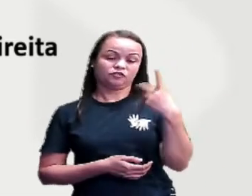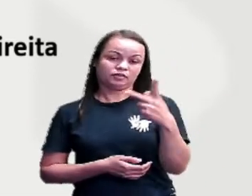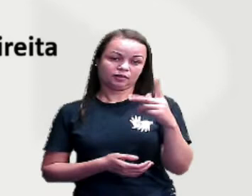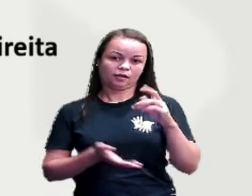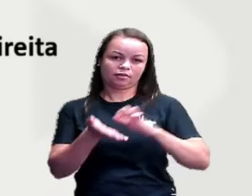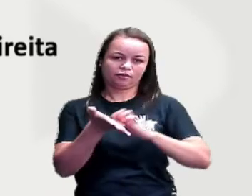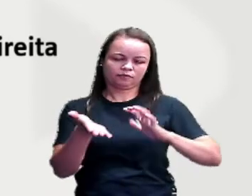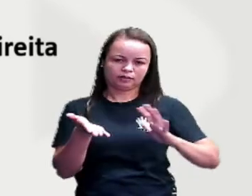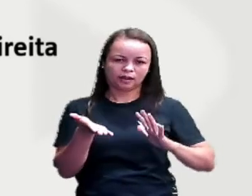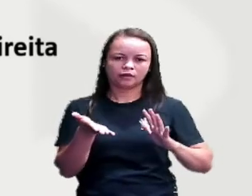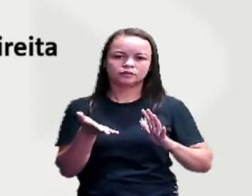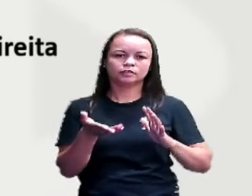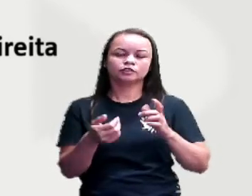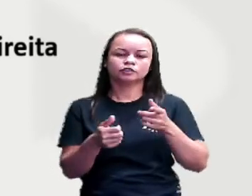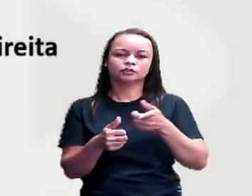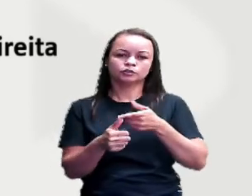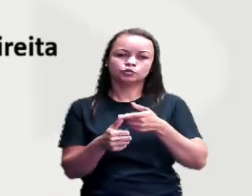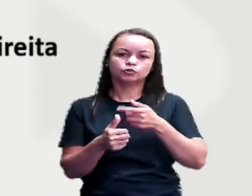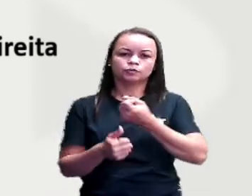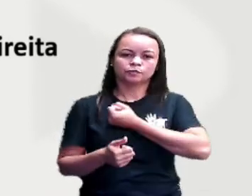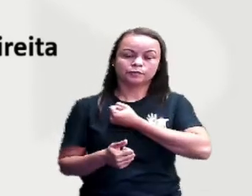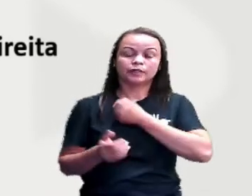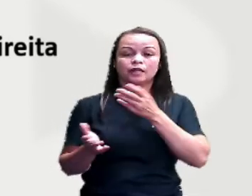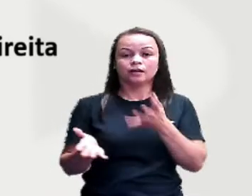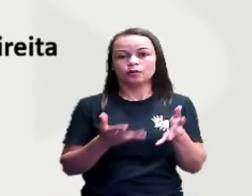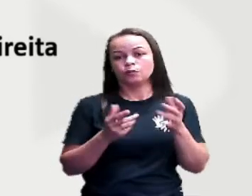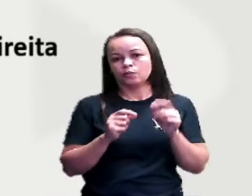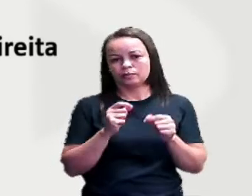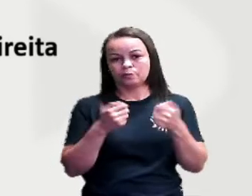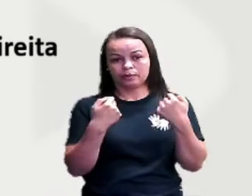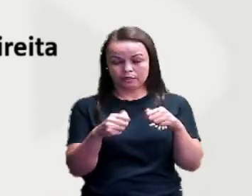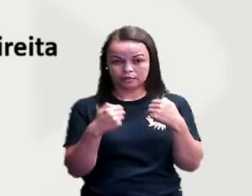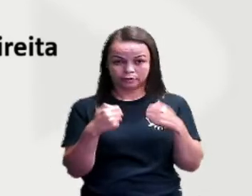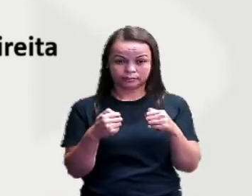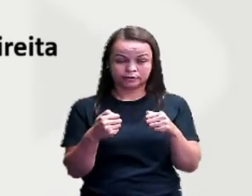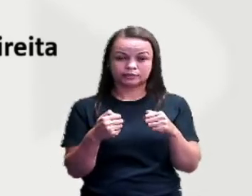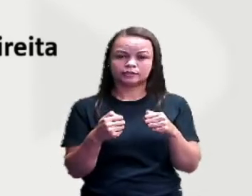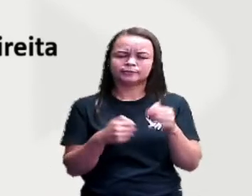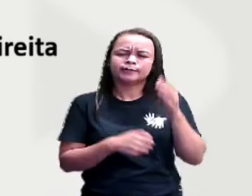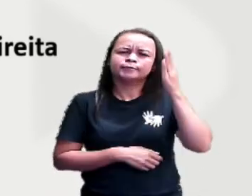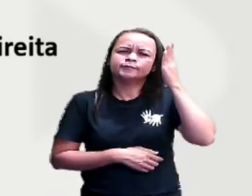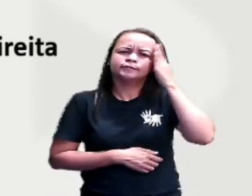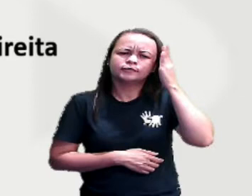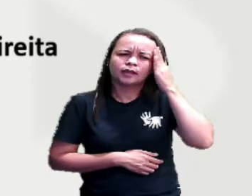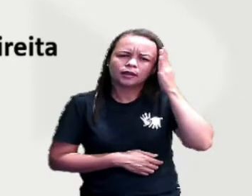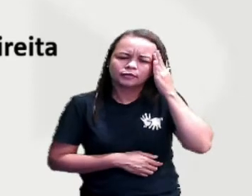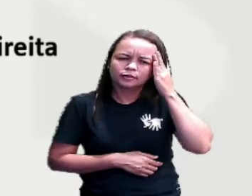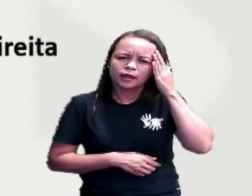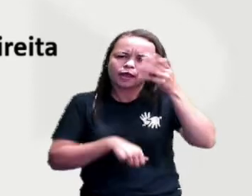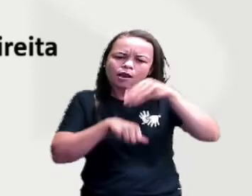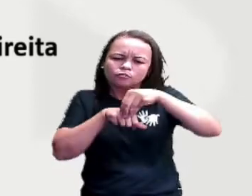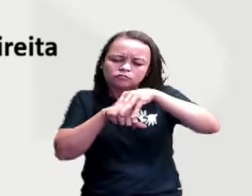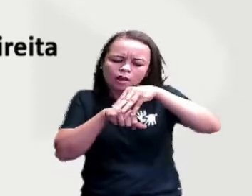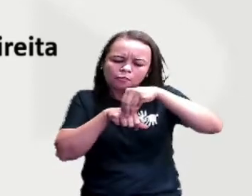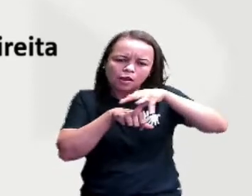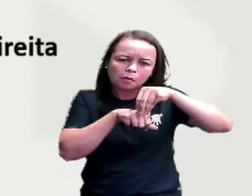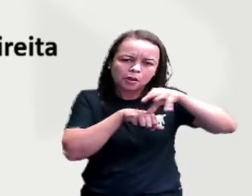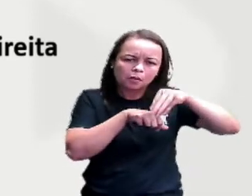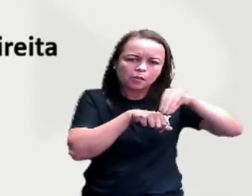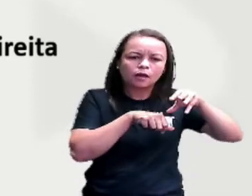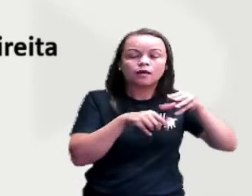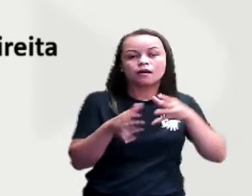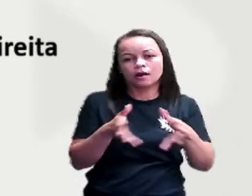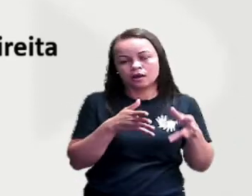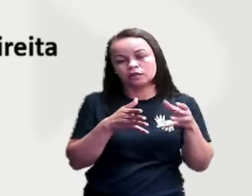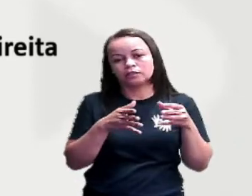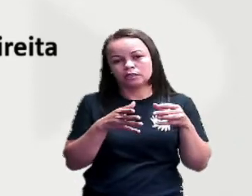1, a gente vai precisar muito de entender as dicas que o